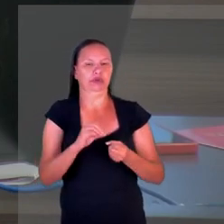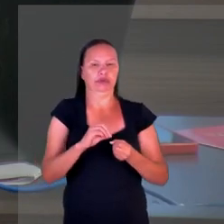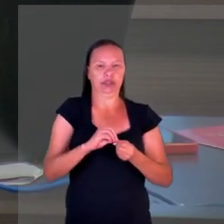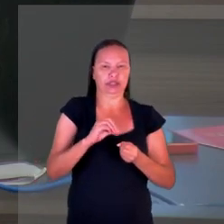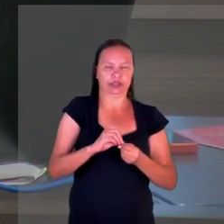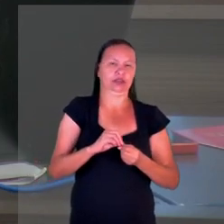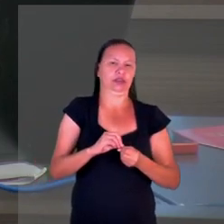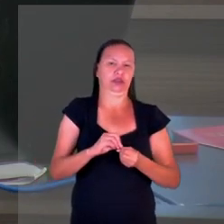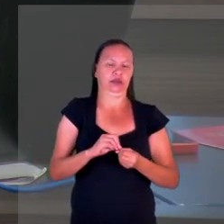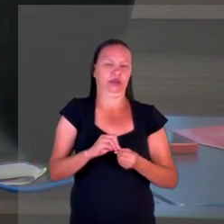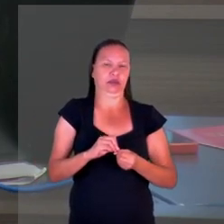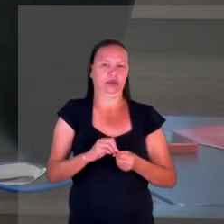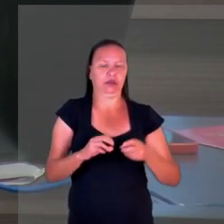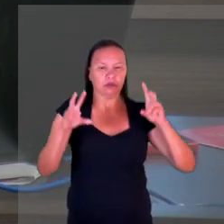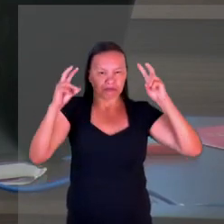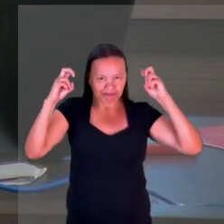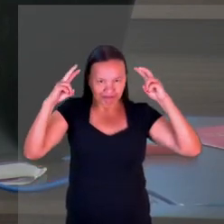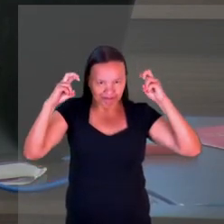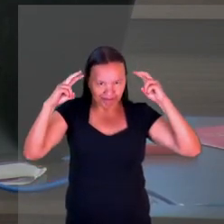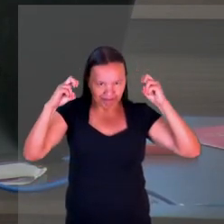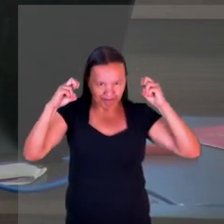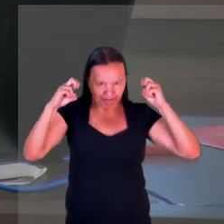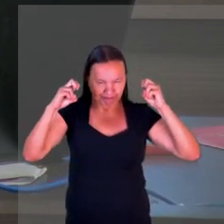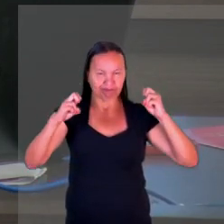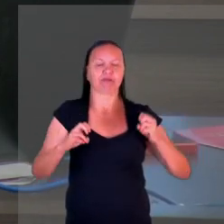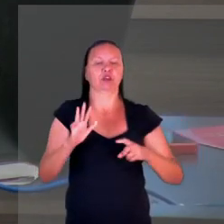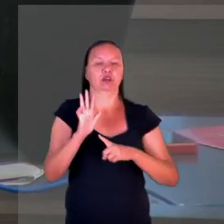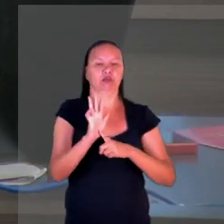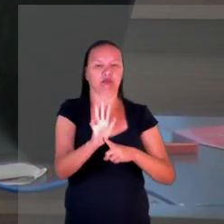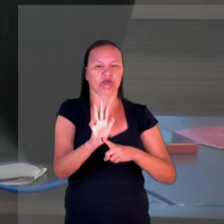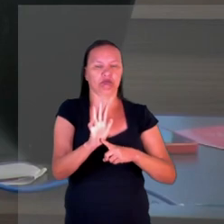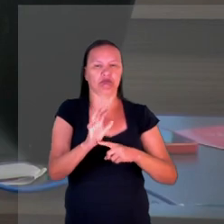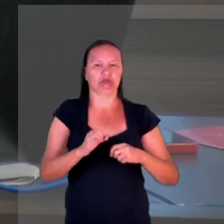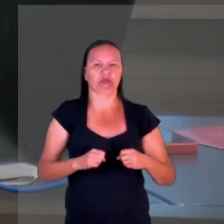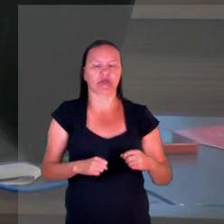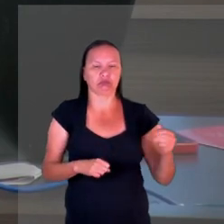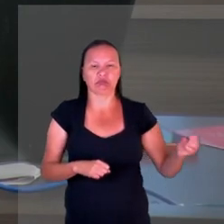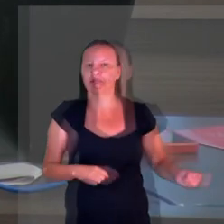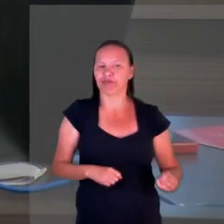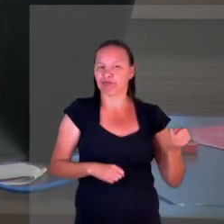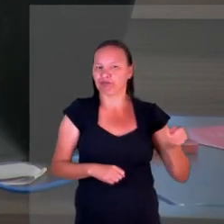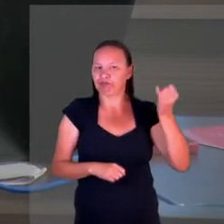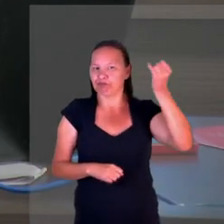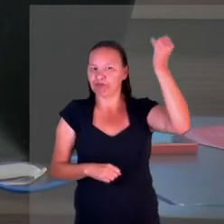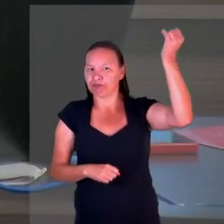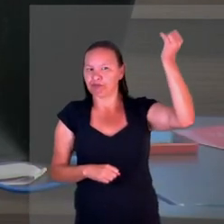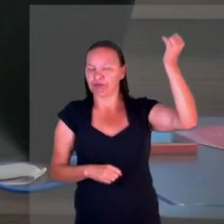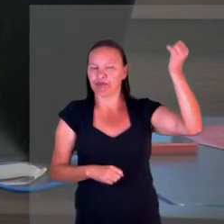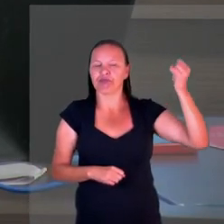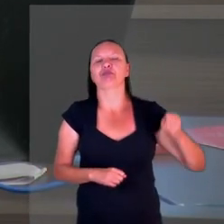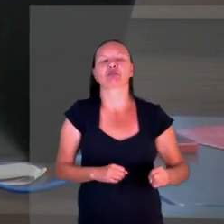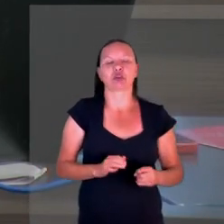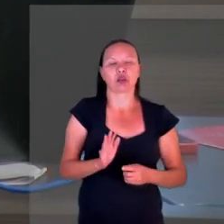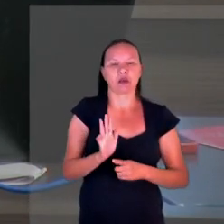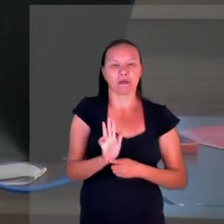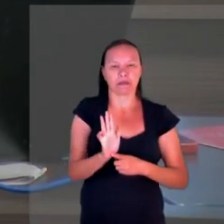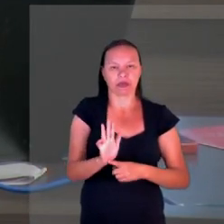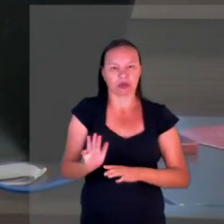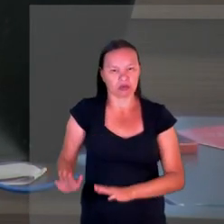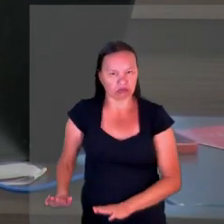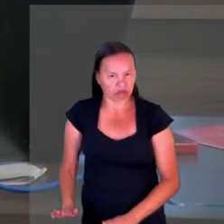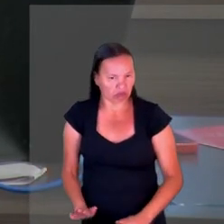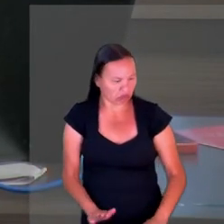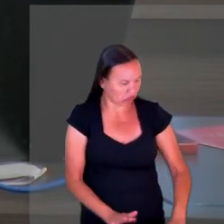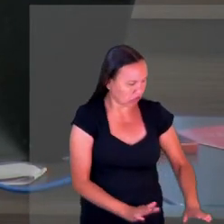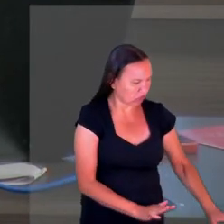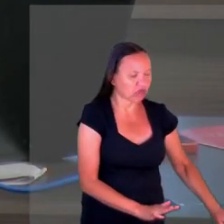em relação a esse tema né Eu imagino a questão da propaganda principalmente dirigida ao público infantil né que eu acho que é